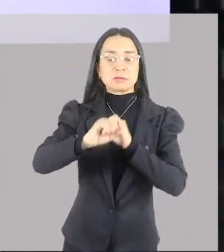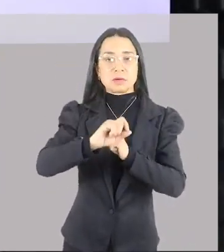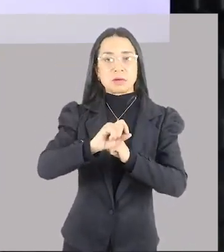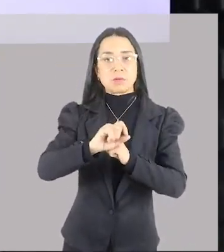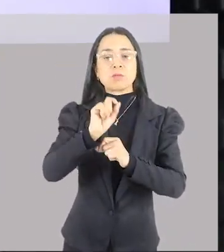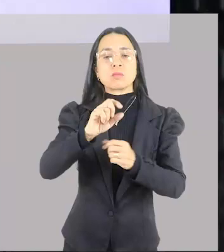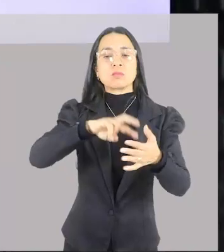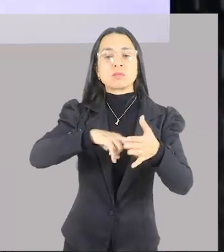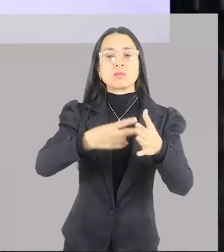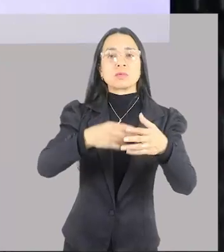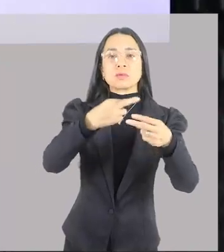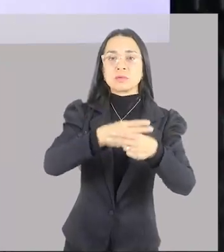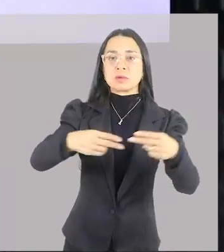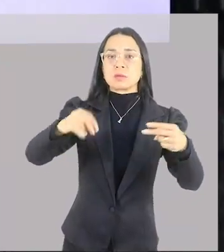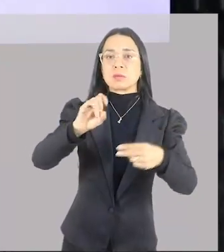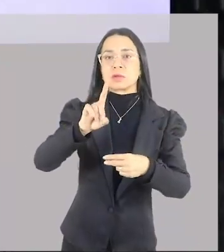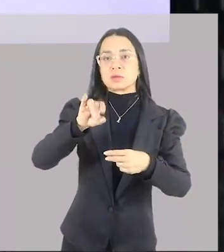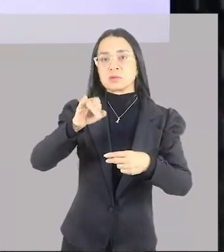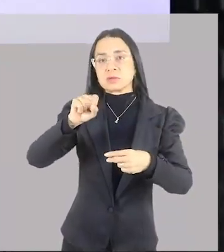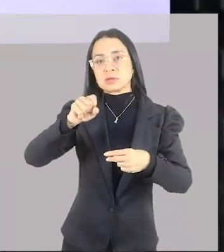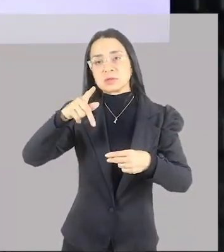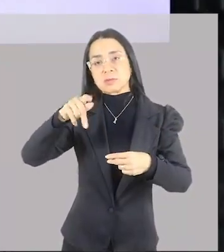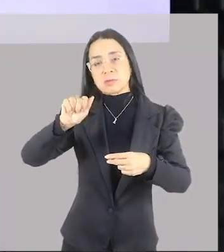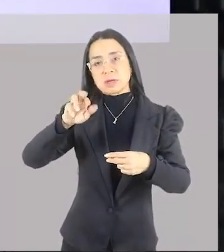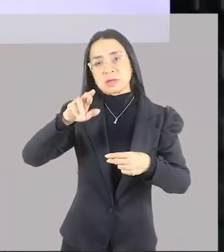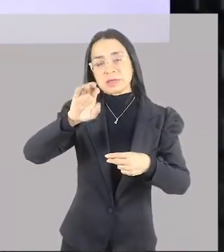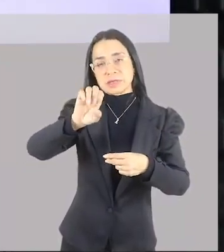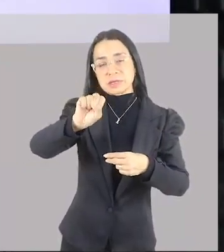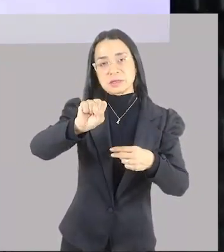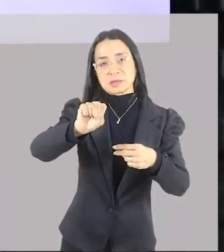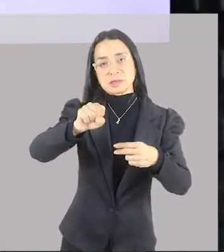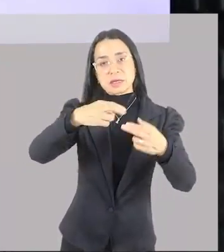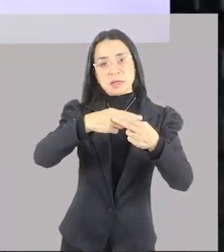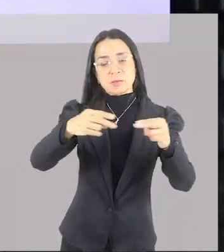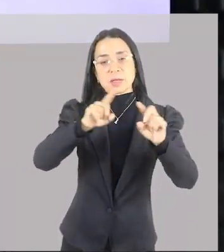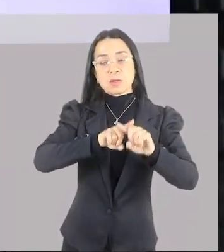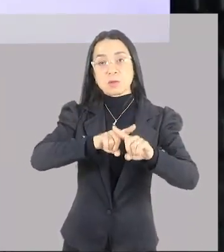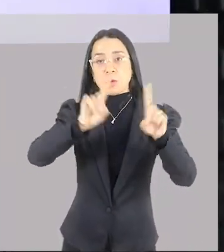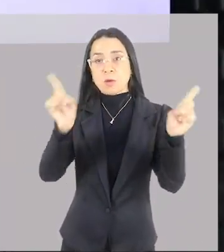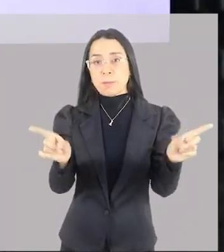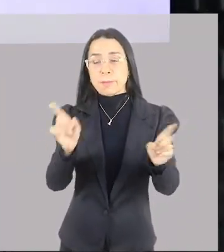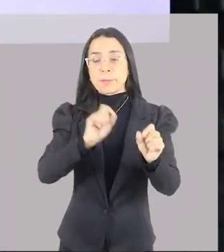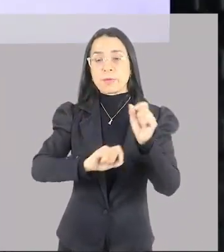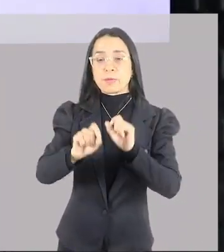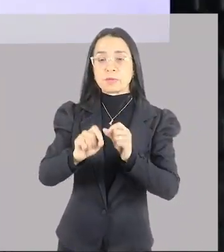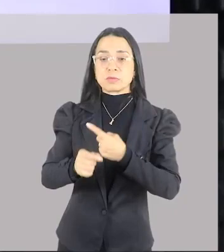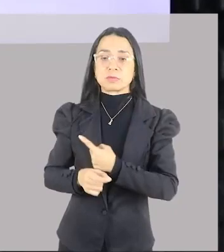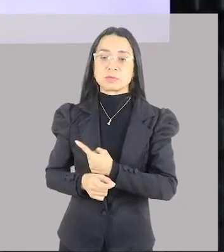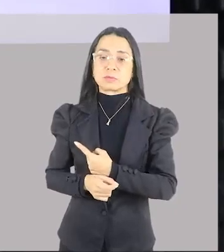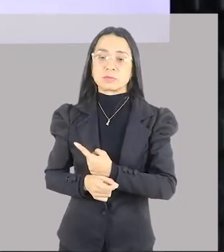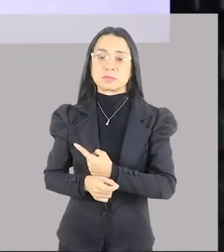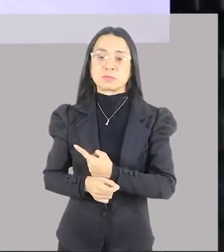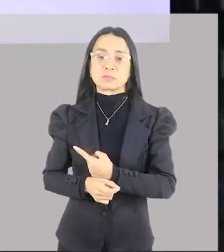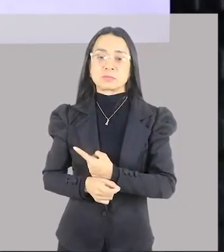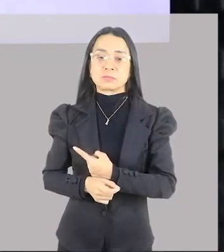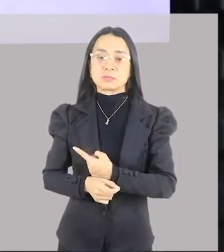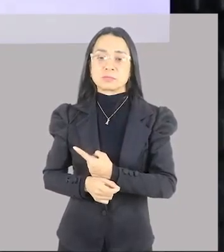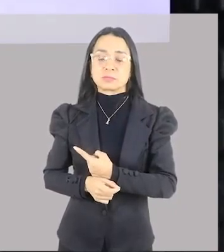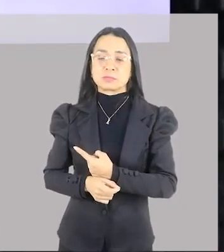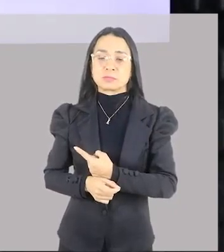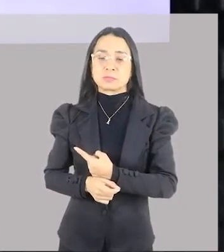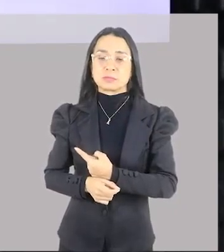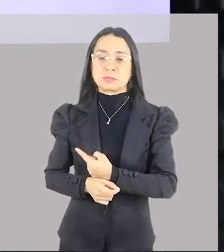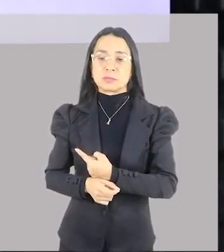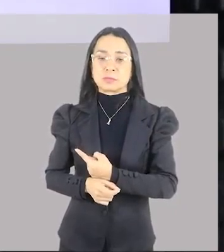díspares, quer dizer, opostos, elementos que se eliminam, certo? Contraditórios entre si, observada